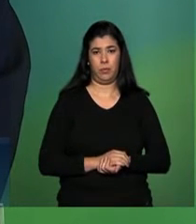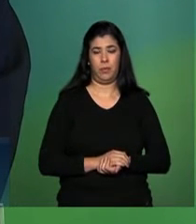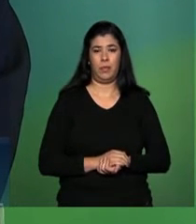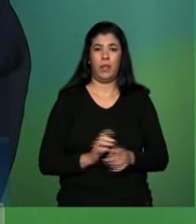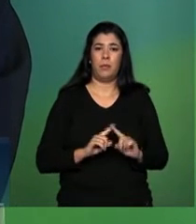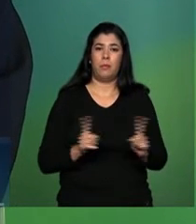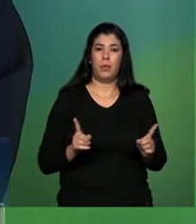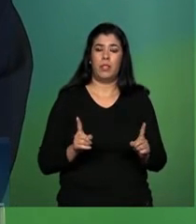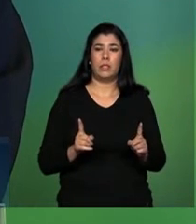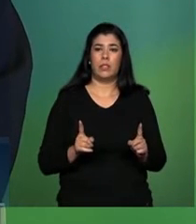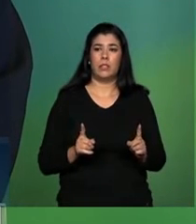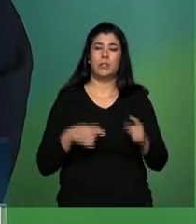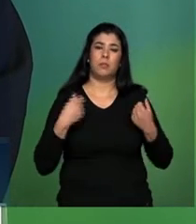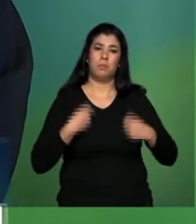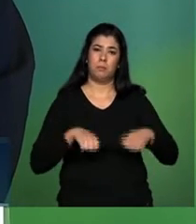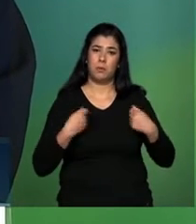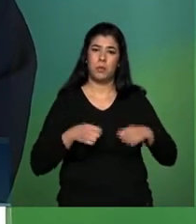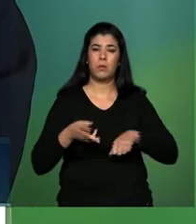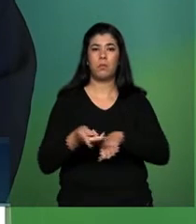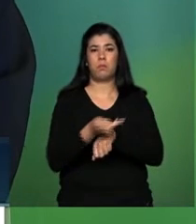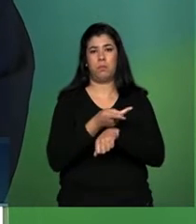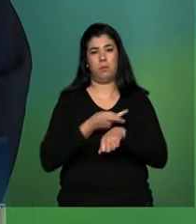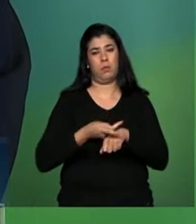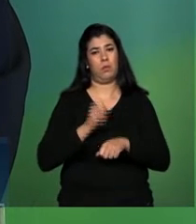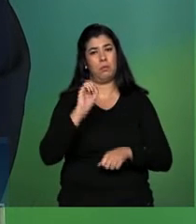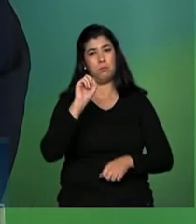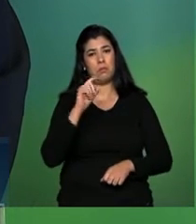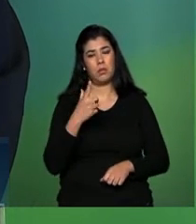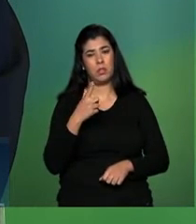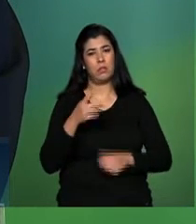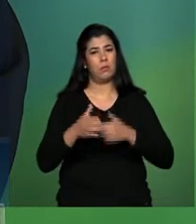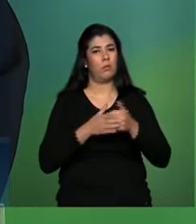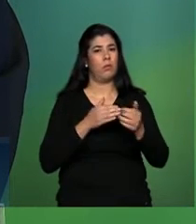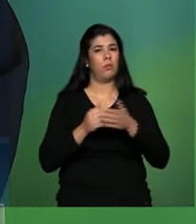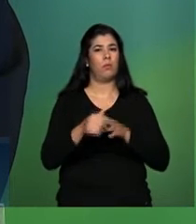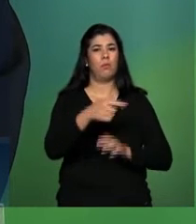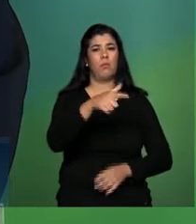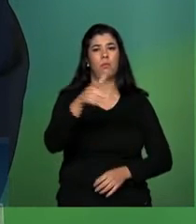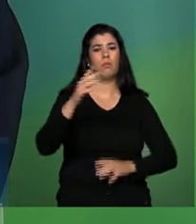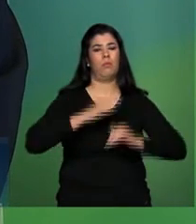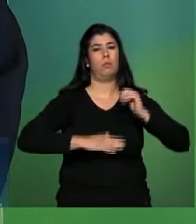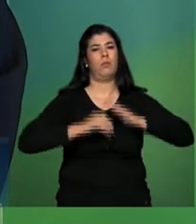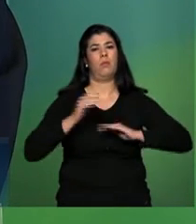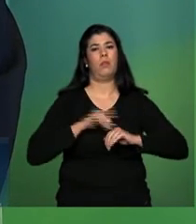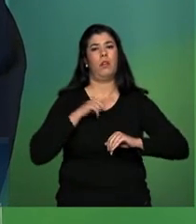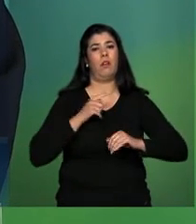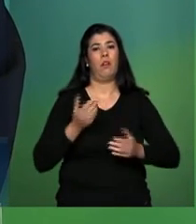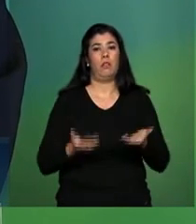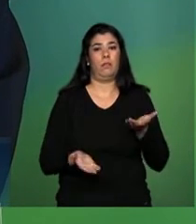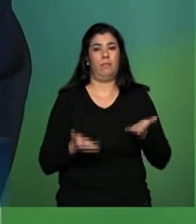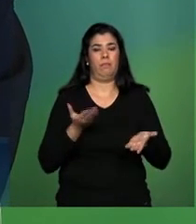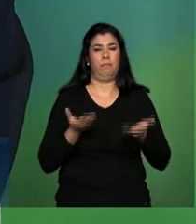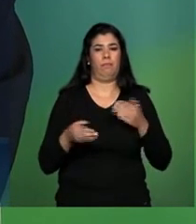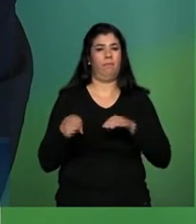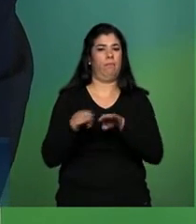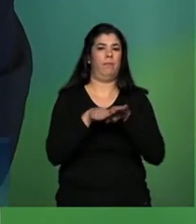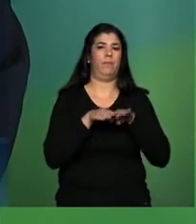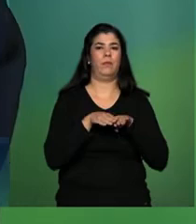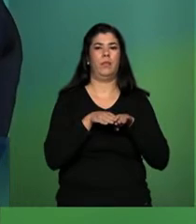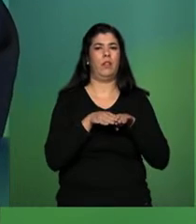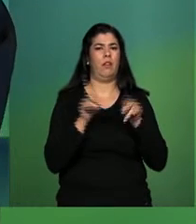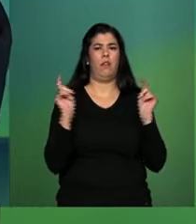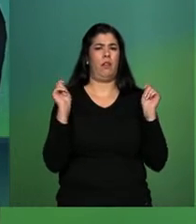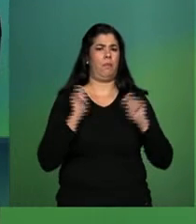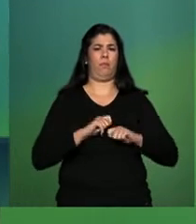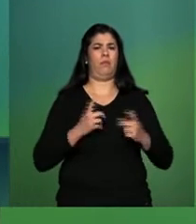Agora, deve-se buscar, evidentemente, em qualquer hipótese, um equilíbrio. Não é possível